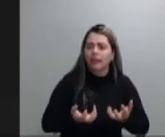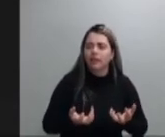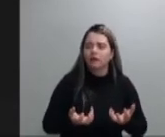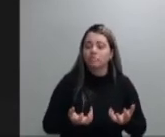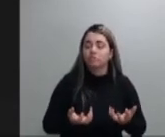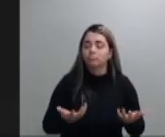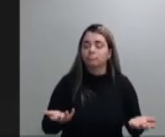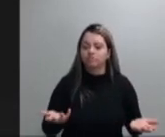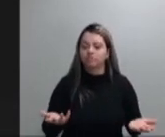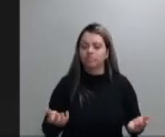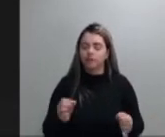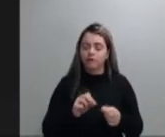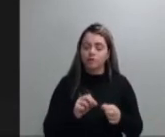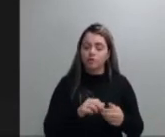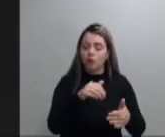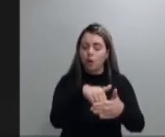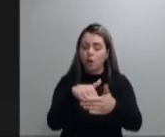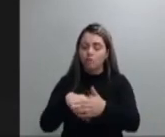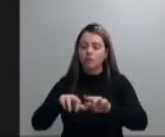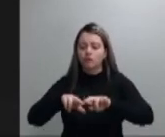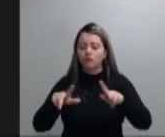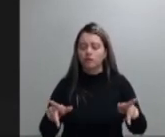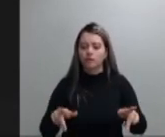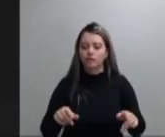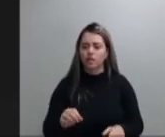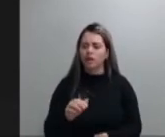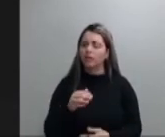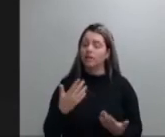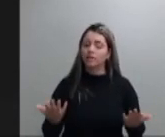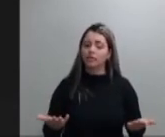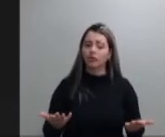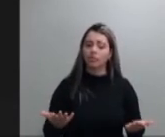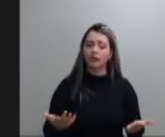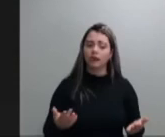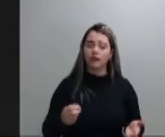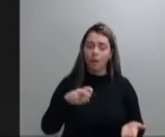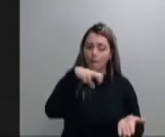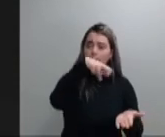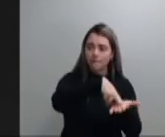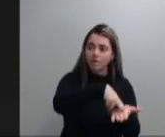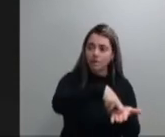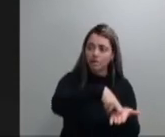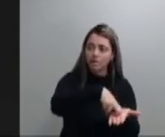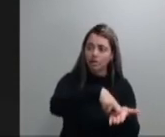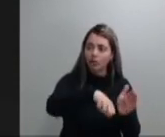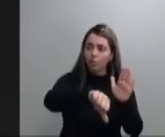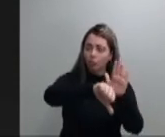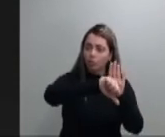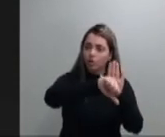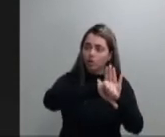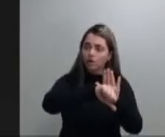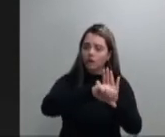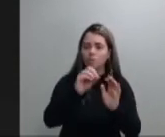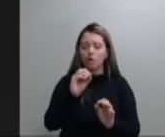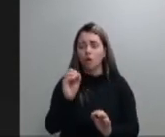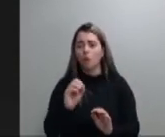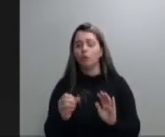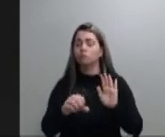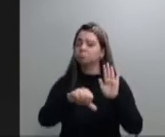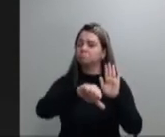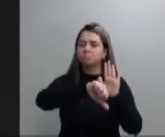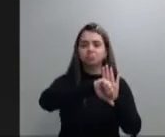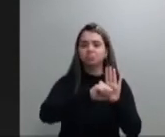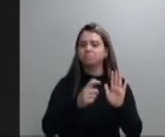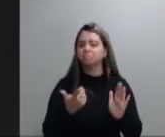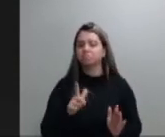é saber se foi ou se não foi cometida uma infração estamos plenamente de acordo com tudo que a ministra Regina